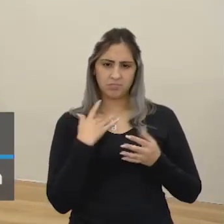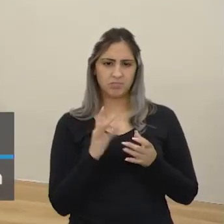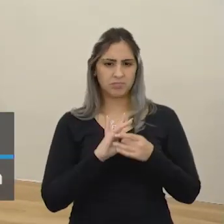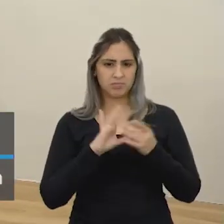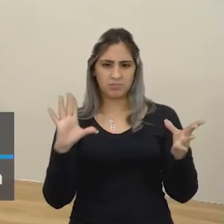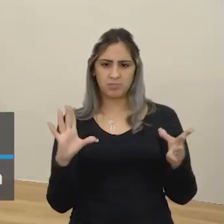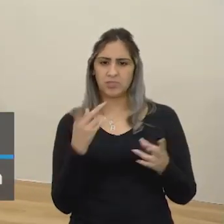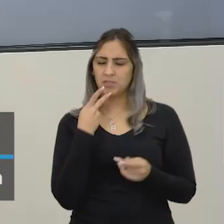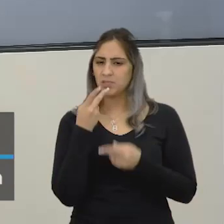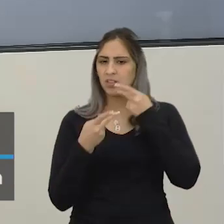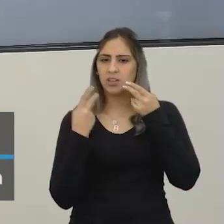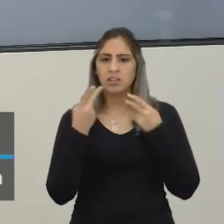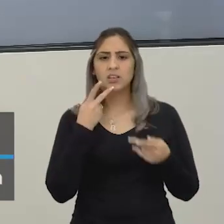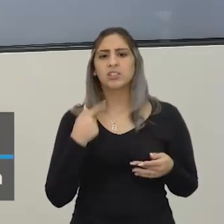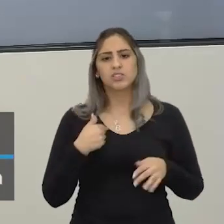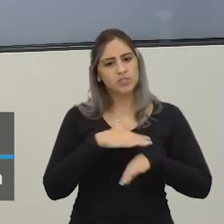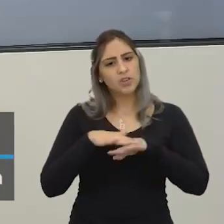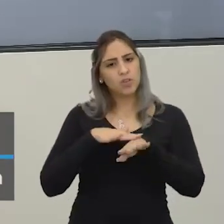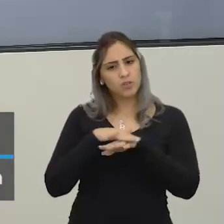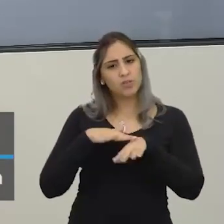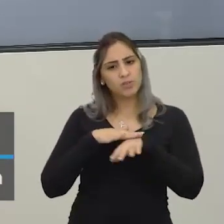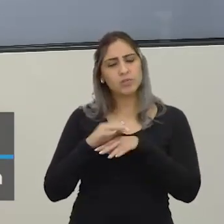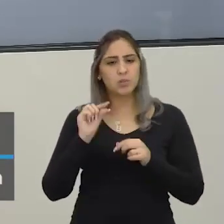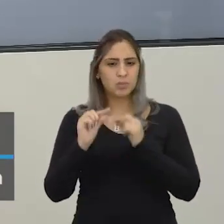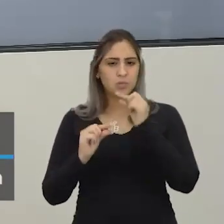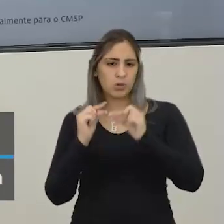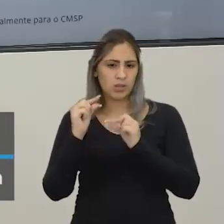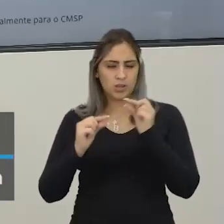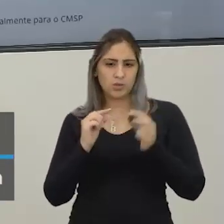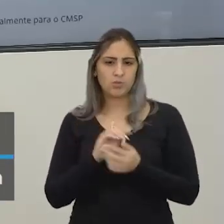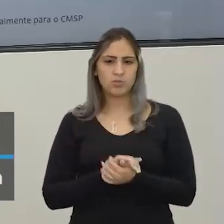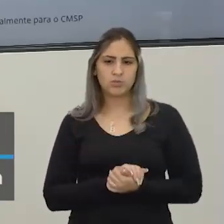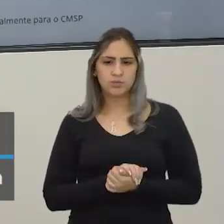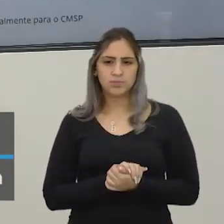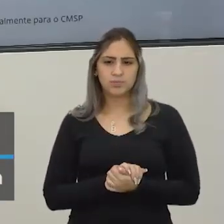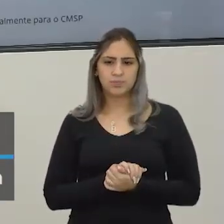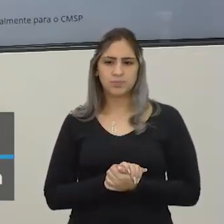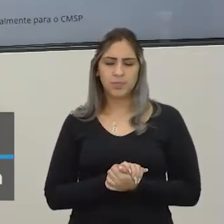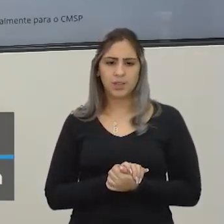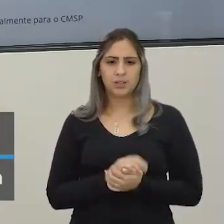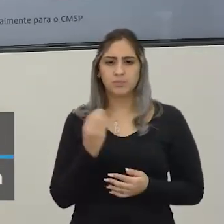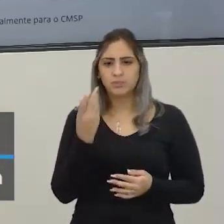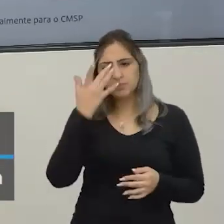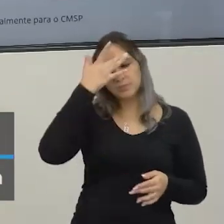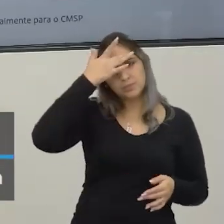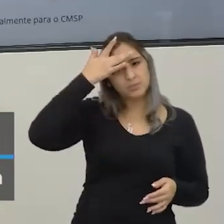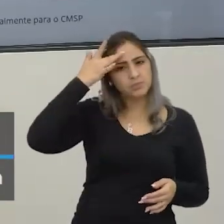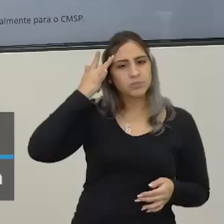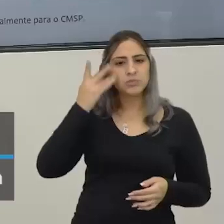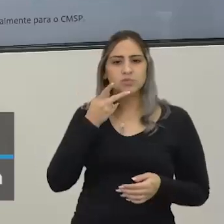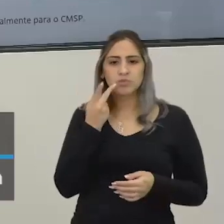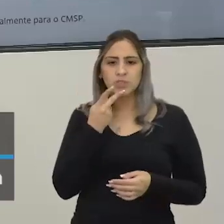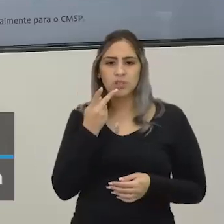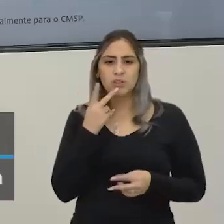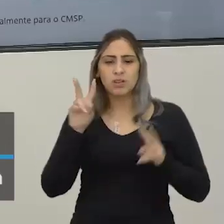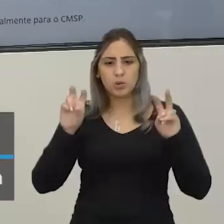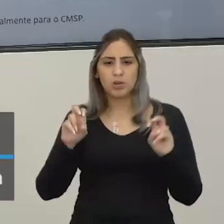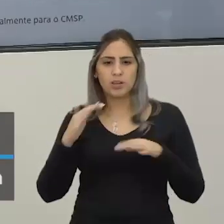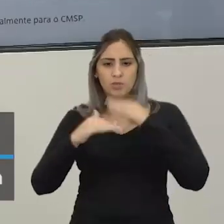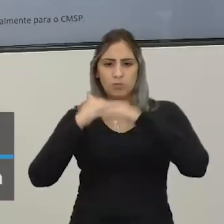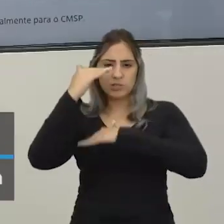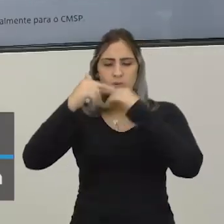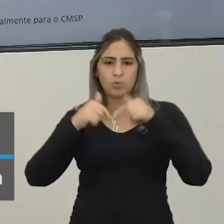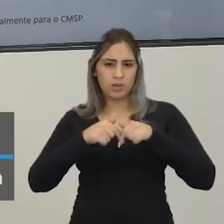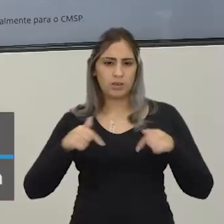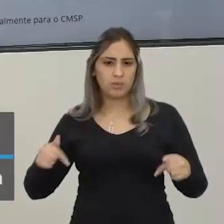alunos conversando. também, e aí a gente vai conversando e debatendo, ok? Beleza. E aí, gente, né, quando a gente fala então da teoria da evolução química, a gente